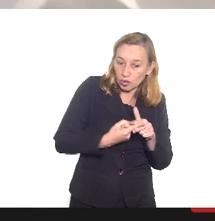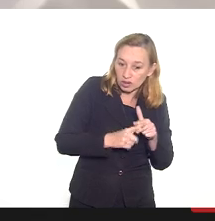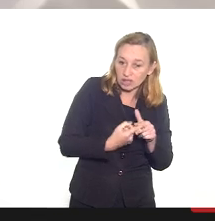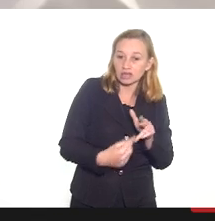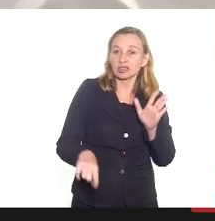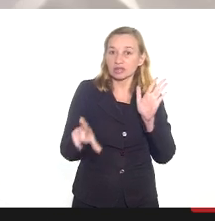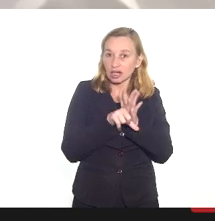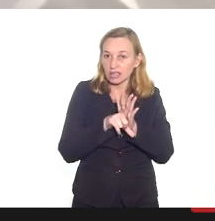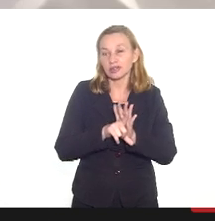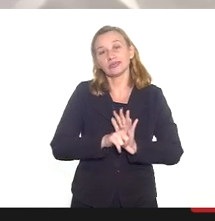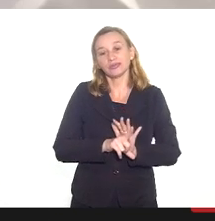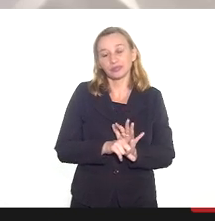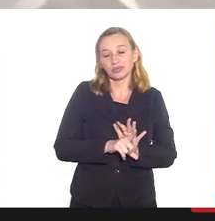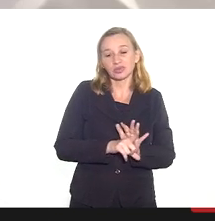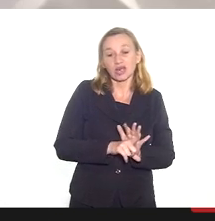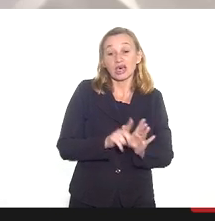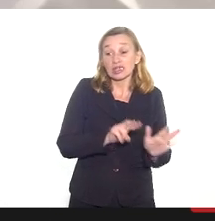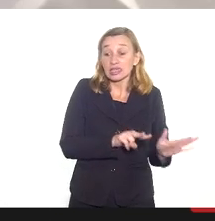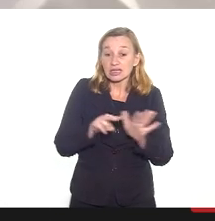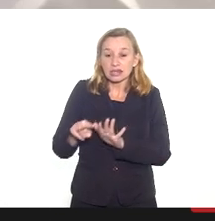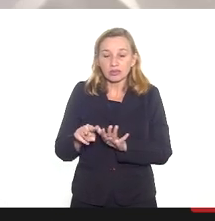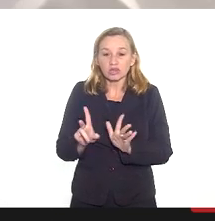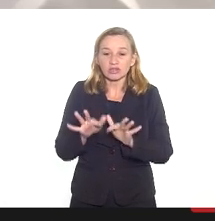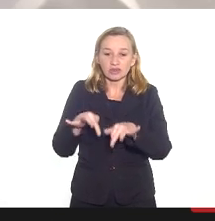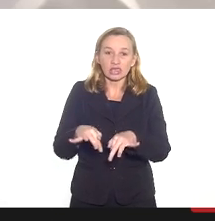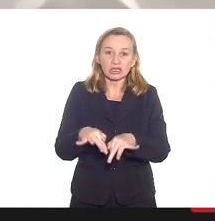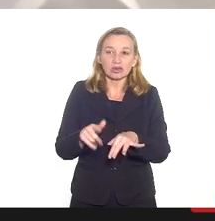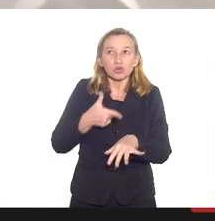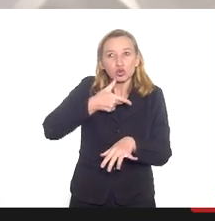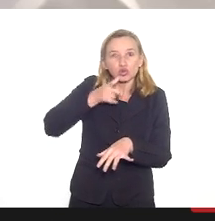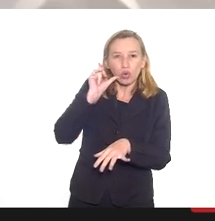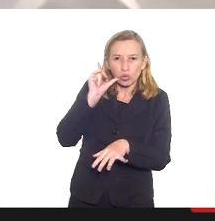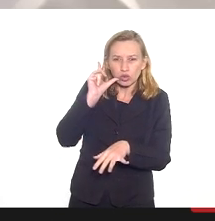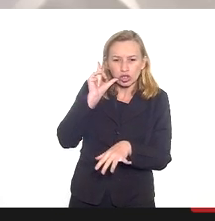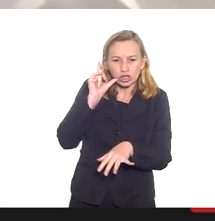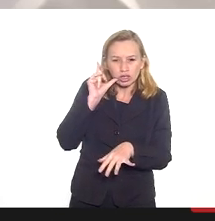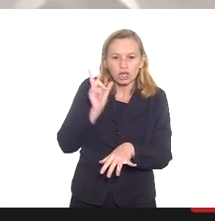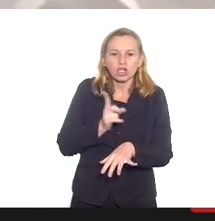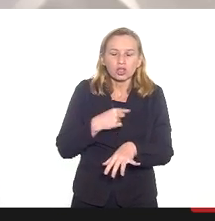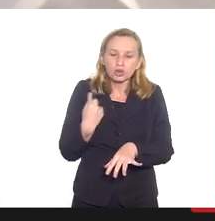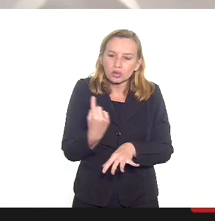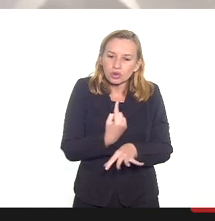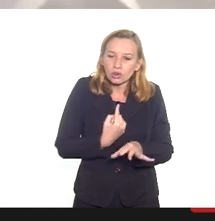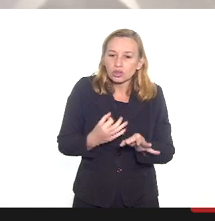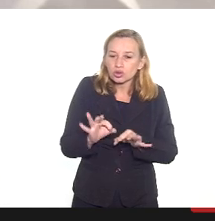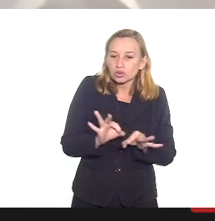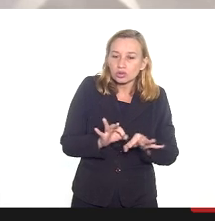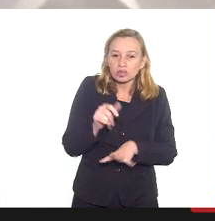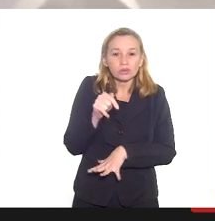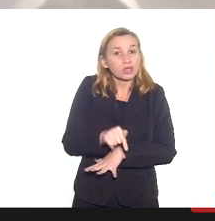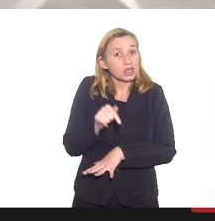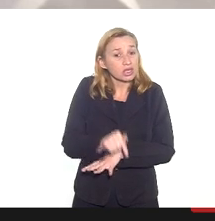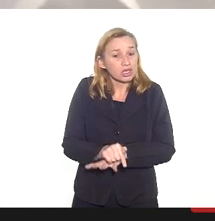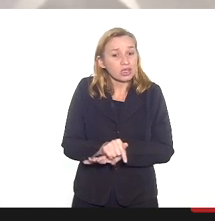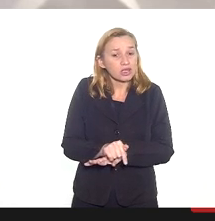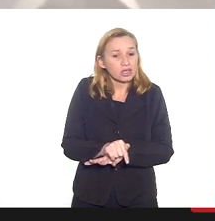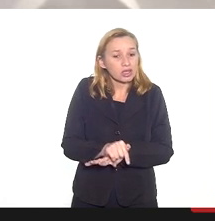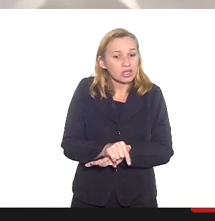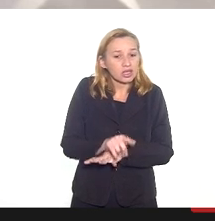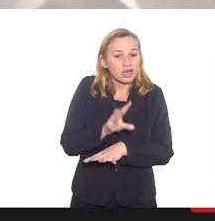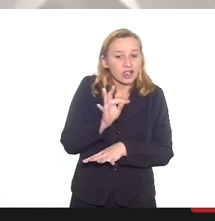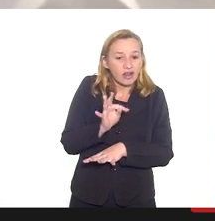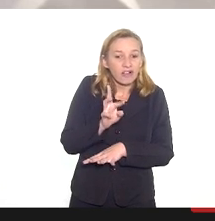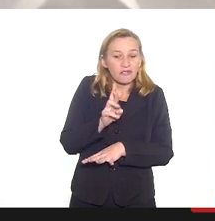da legislação. Na semana que encerramos ontem, nós tratamos aqui do